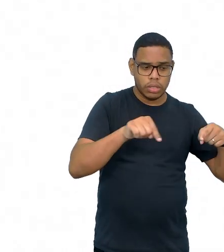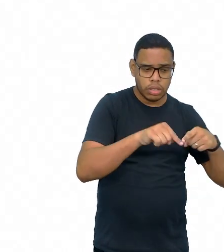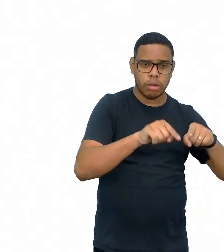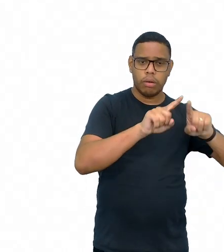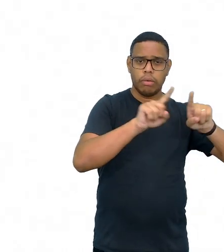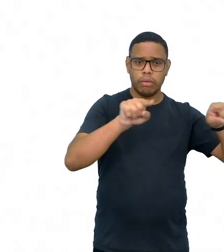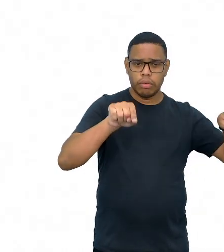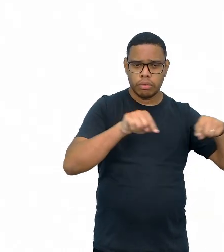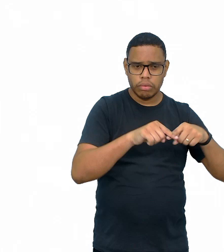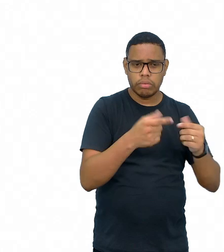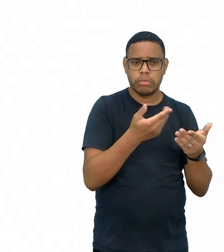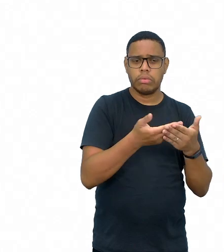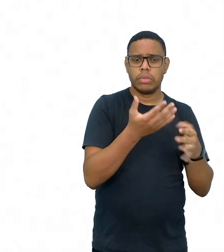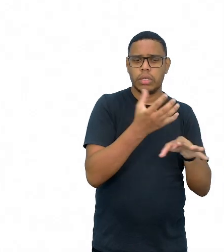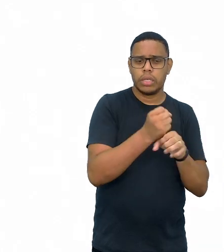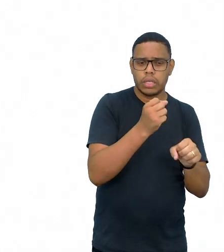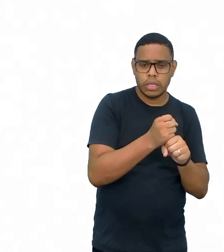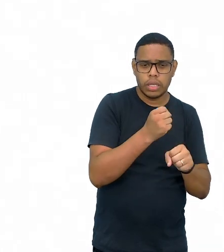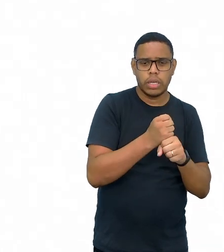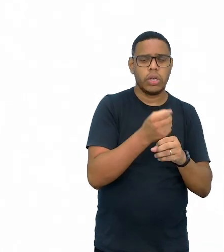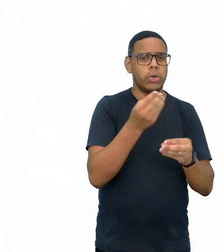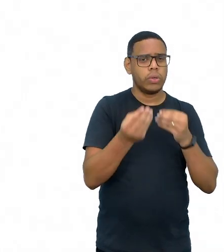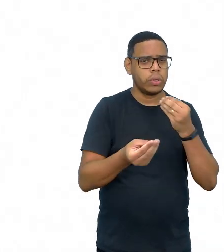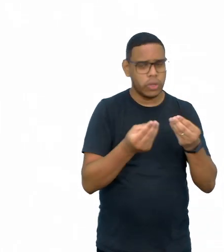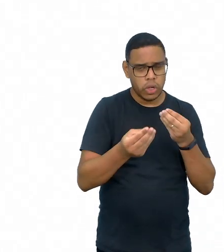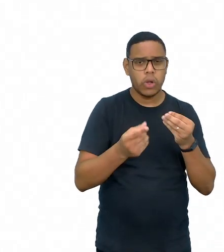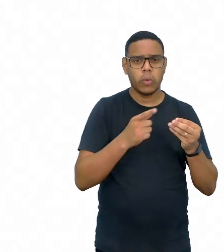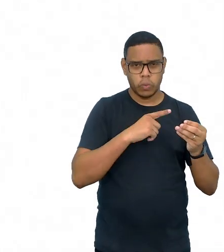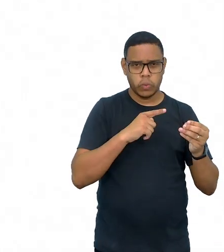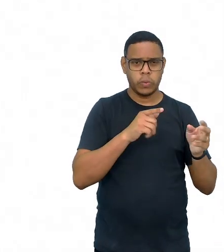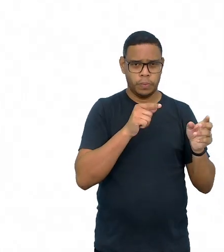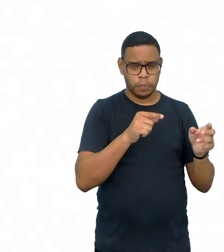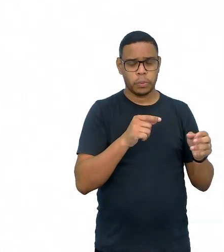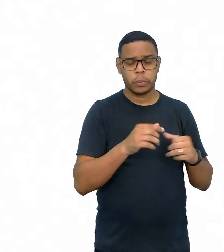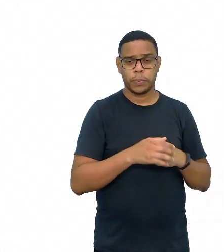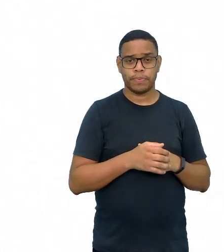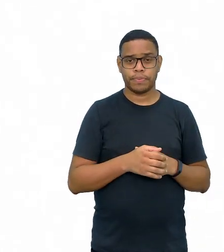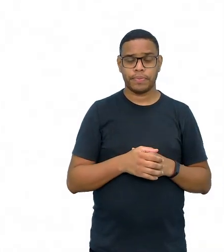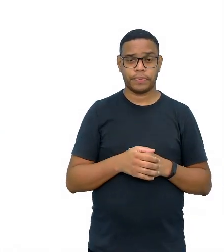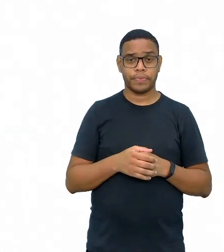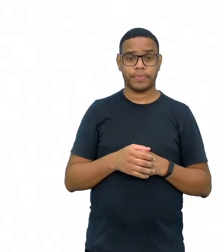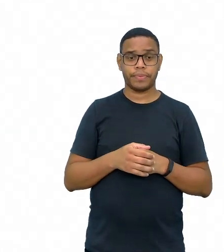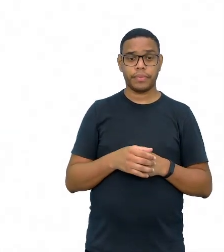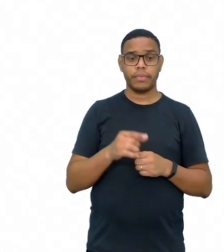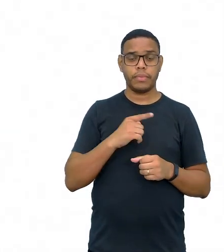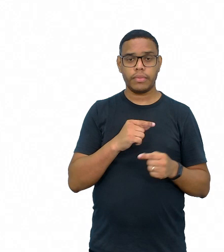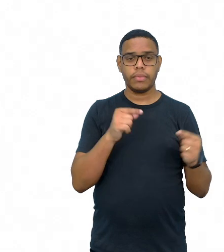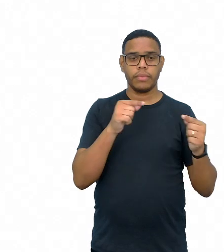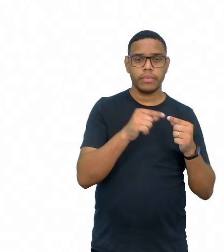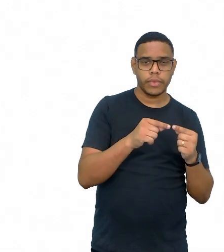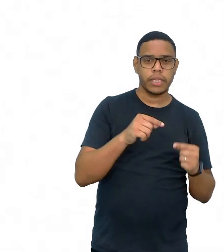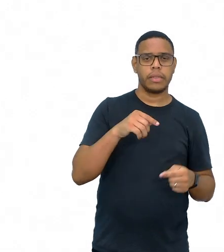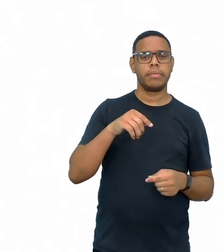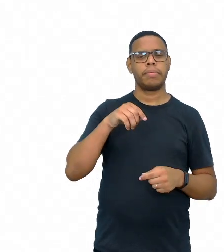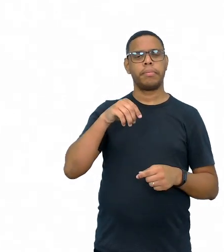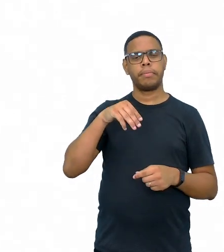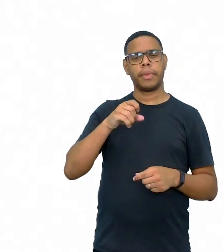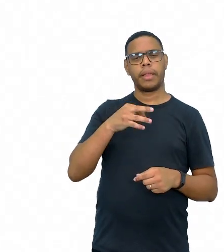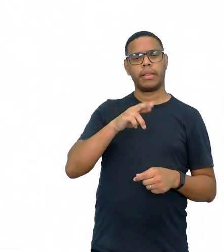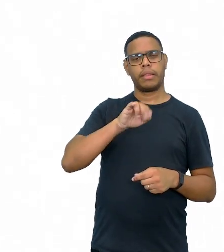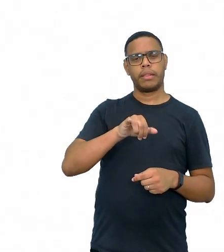retângulos, o cálculo com os triângulos retângulos, né? Eu trago as relações métricas